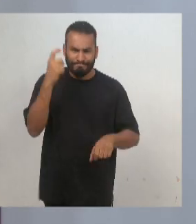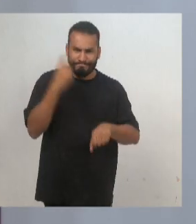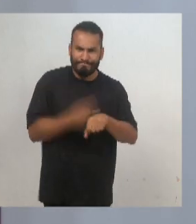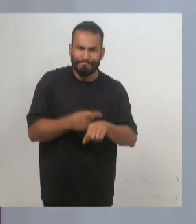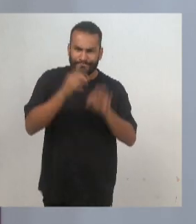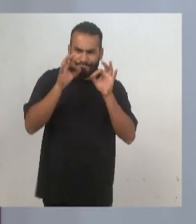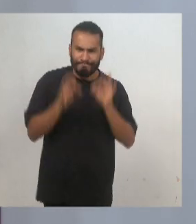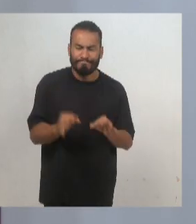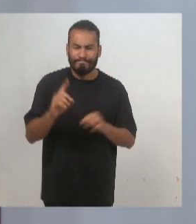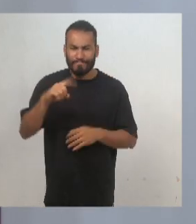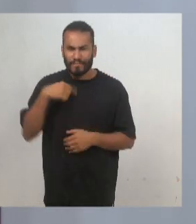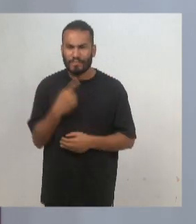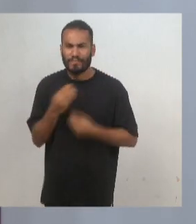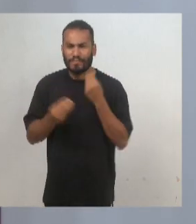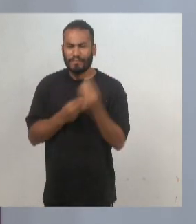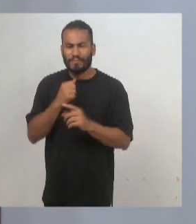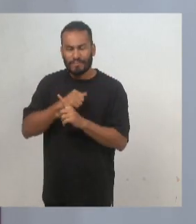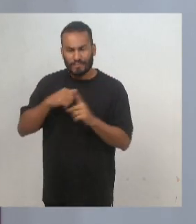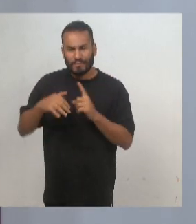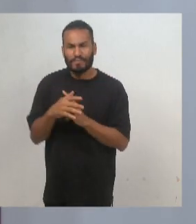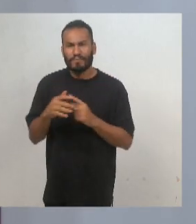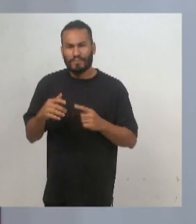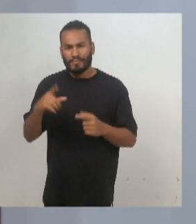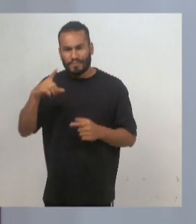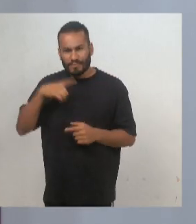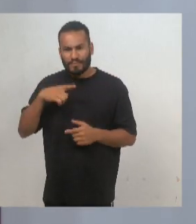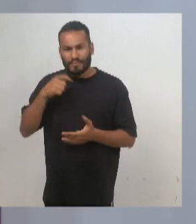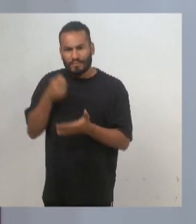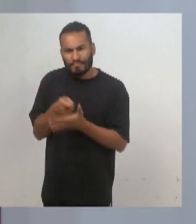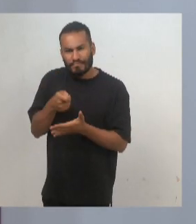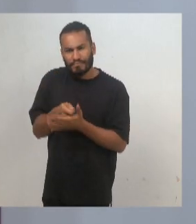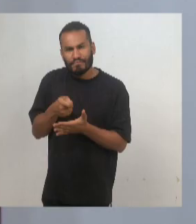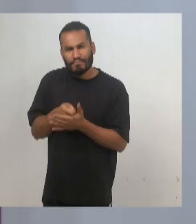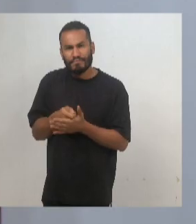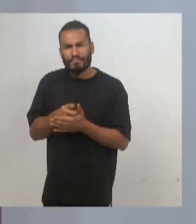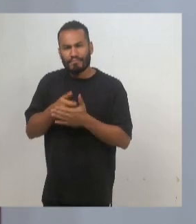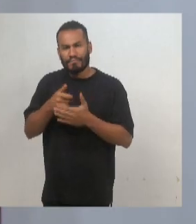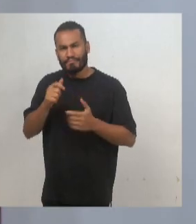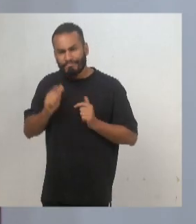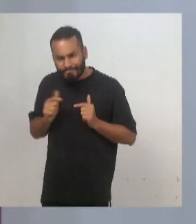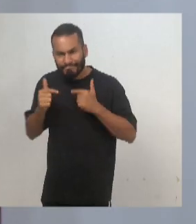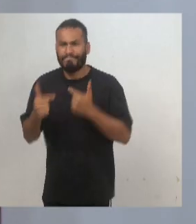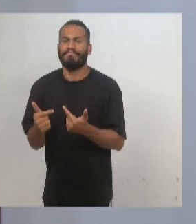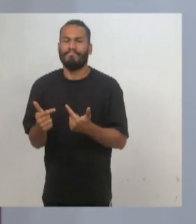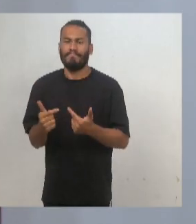concretas. Nós, como sociedade, temos o dever moral de agir.